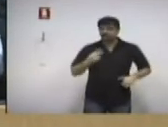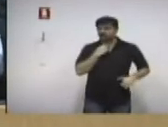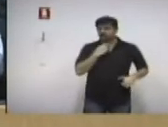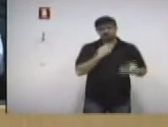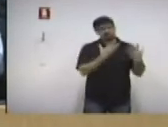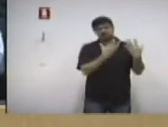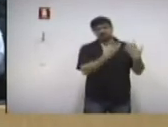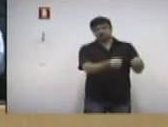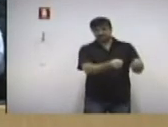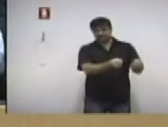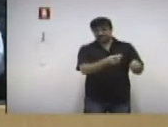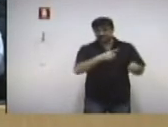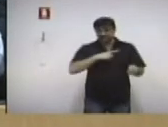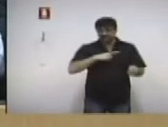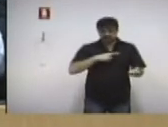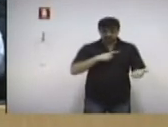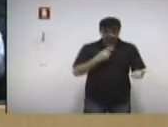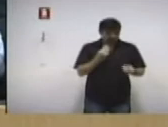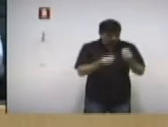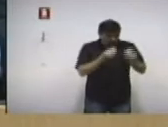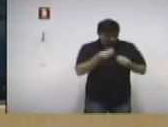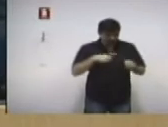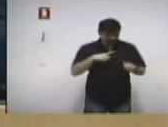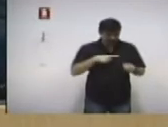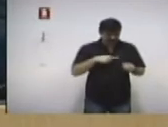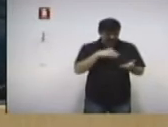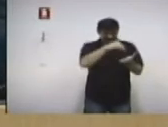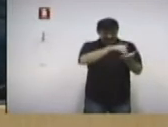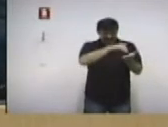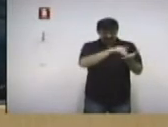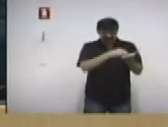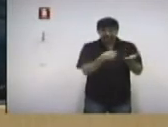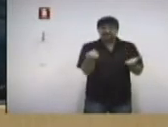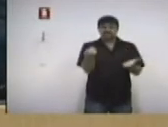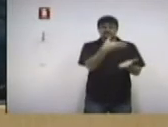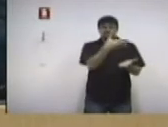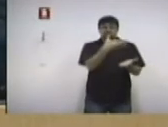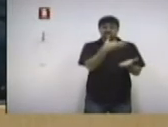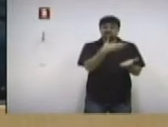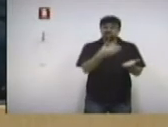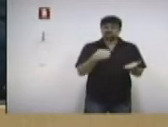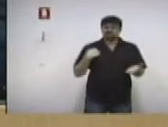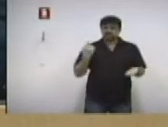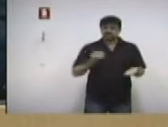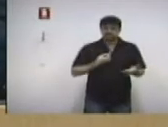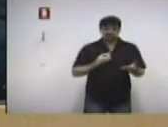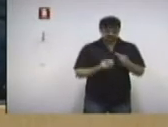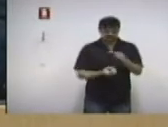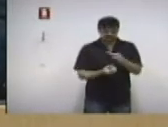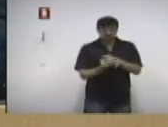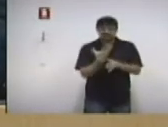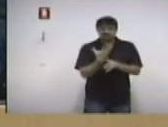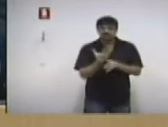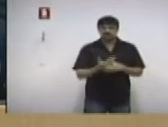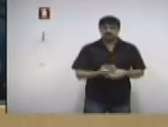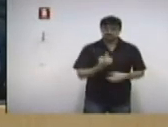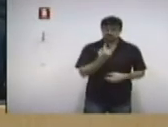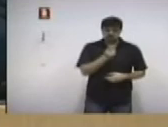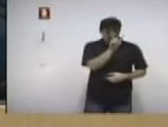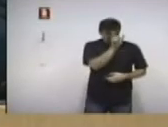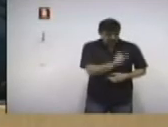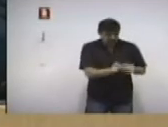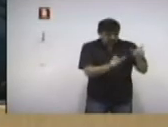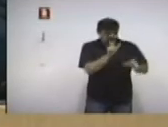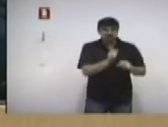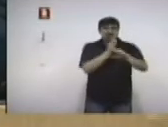inadimissível inconcebível ininteligível que a gente tenha que criar uma secretaria